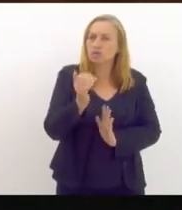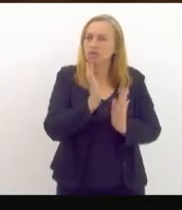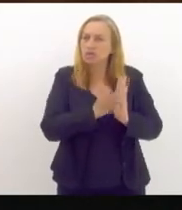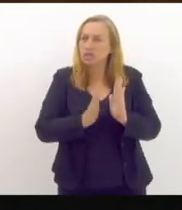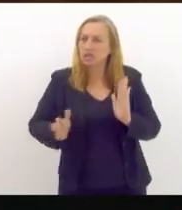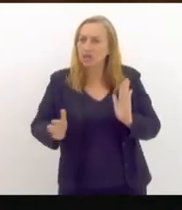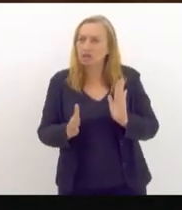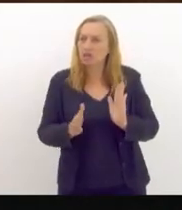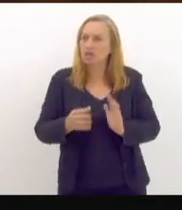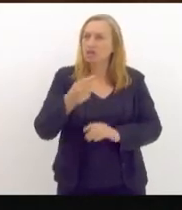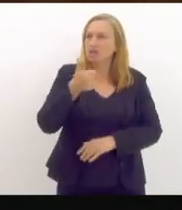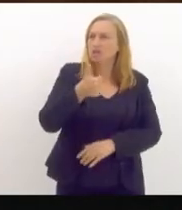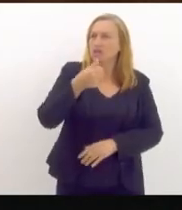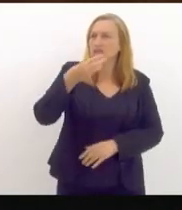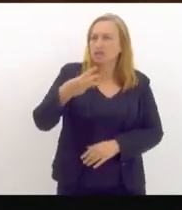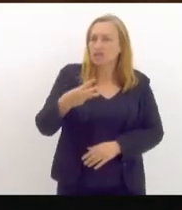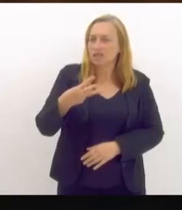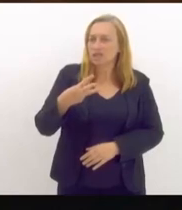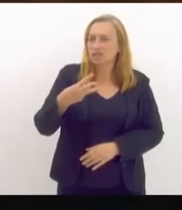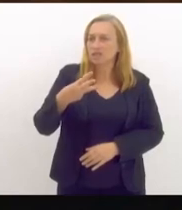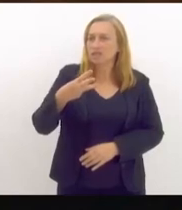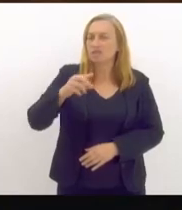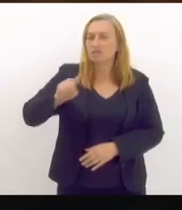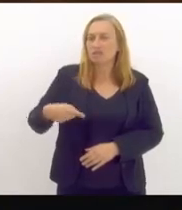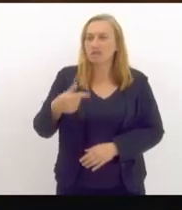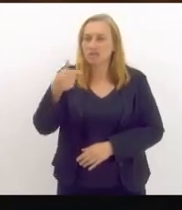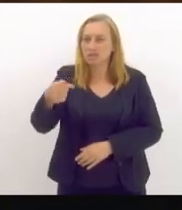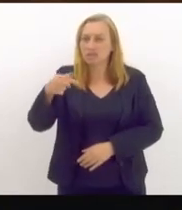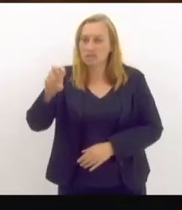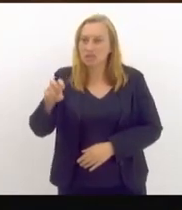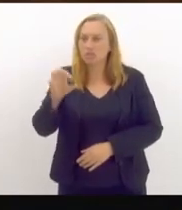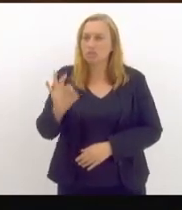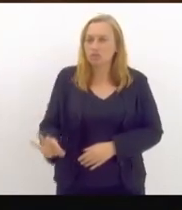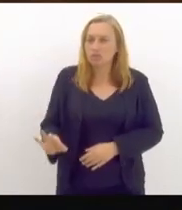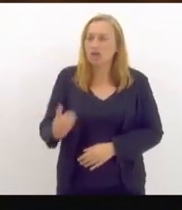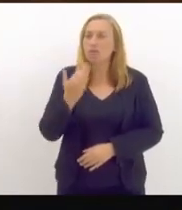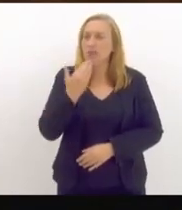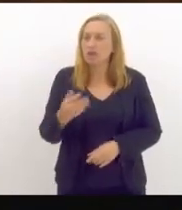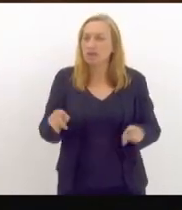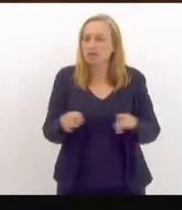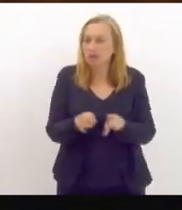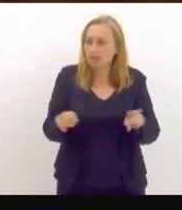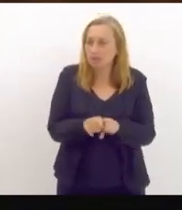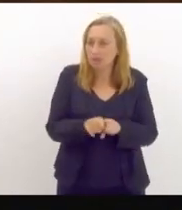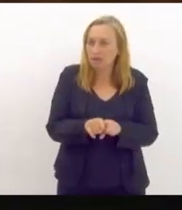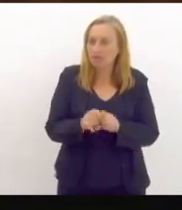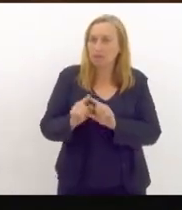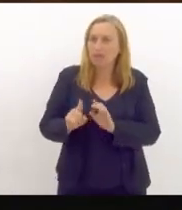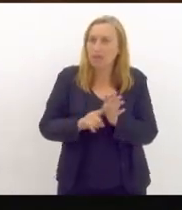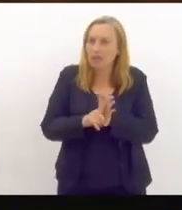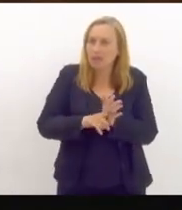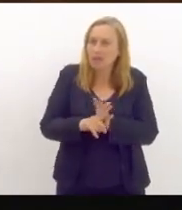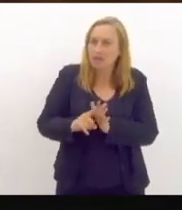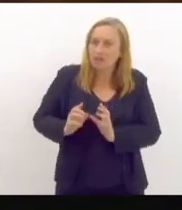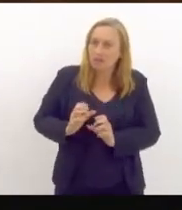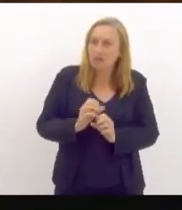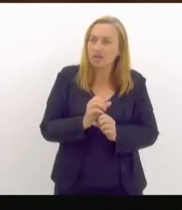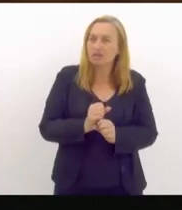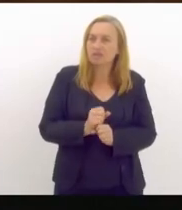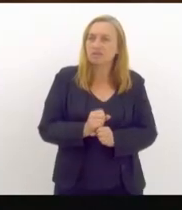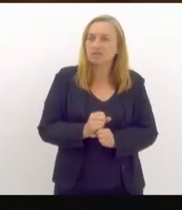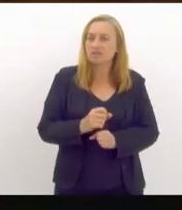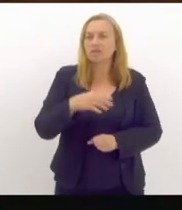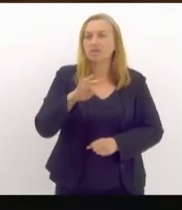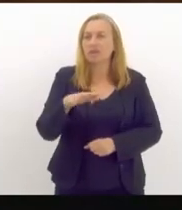ordem dos 13,75 por cento pedindo também no bojo da revisão da taxa de juros uma revisão da